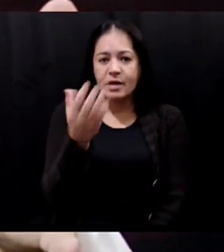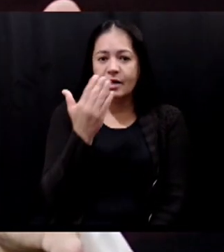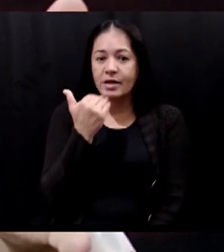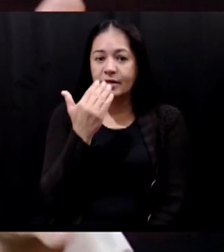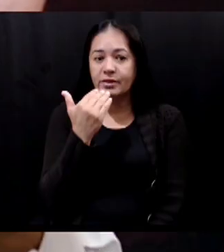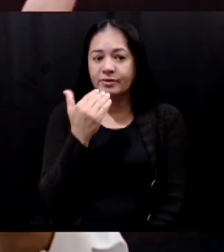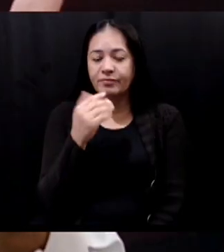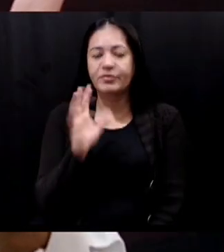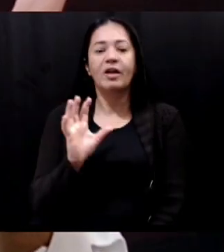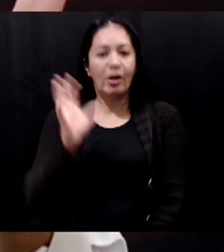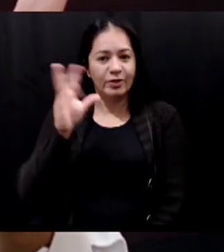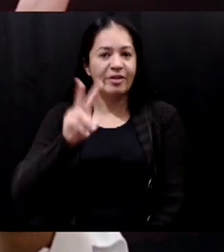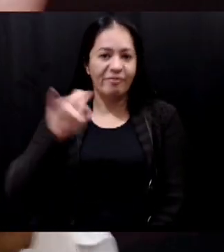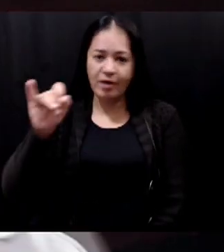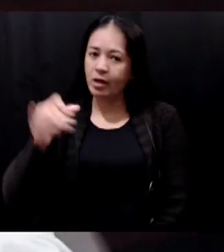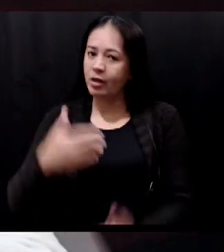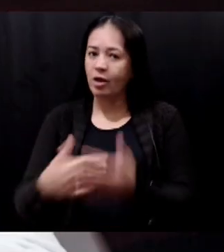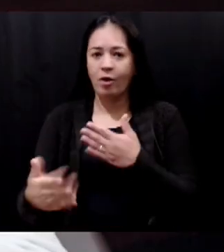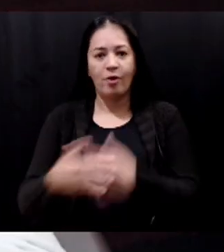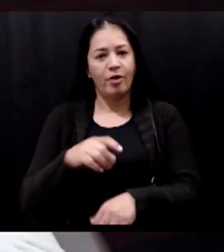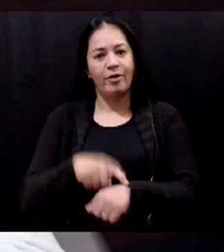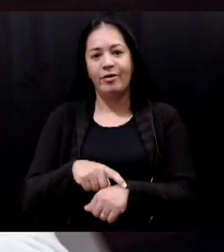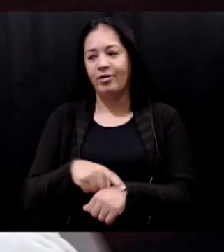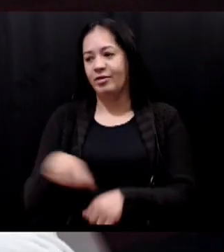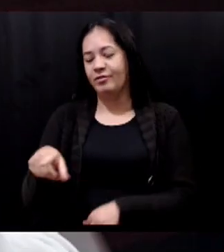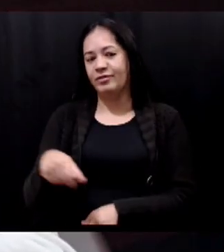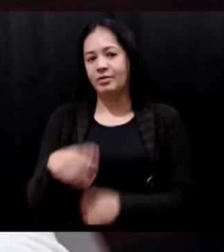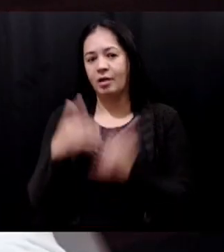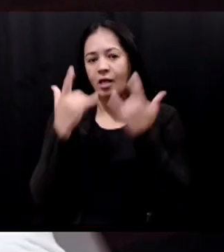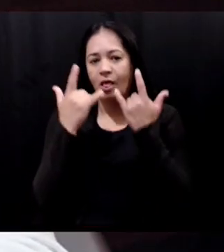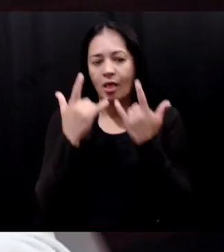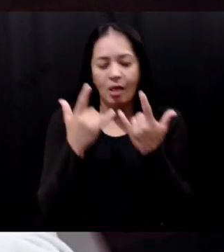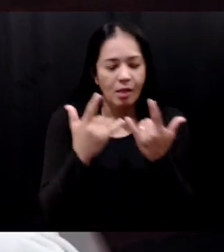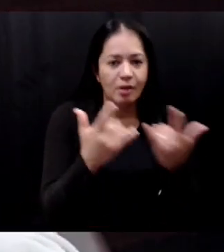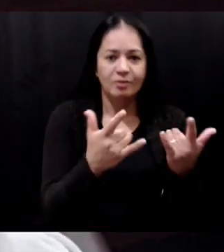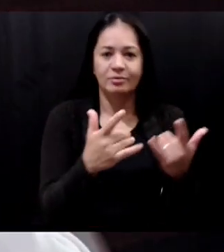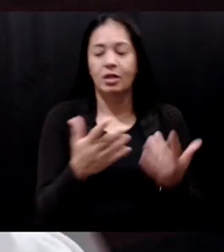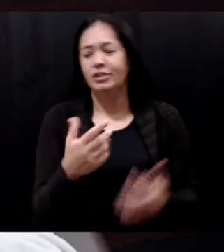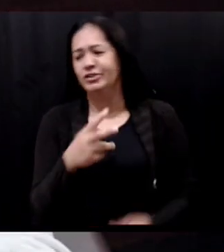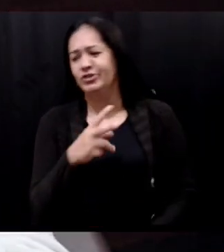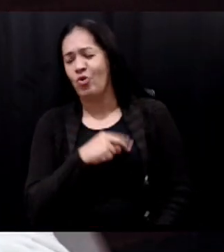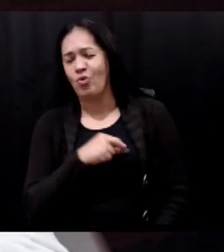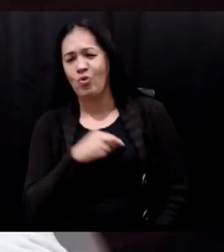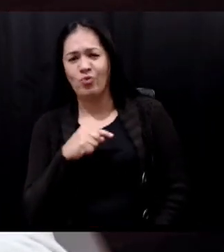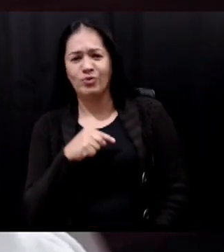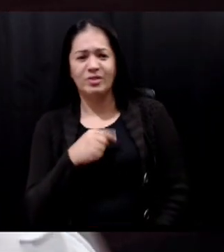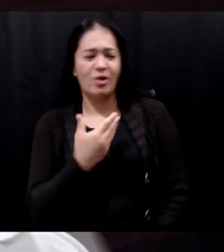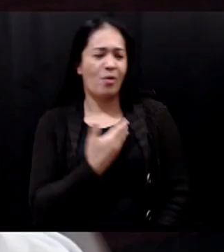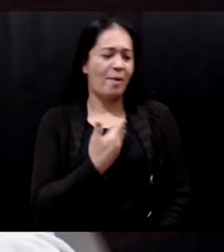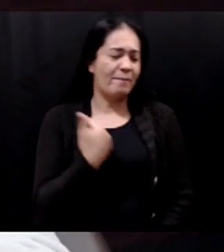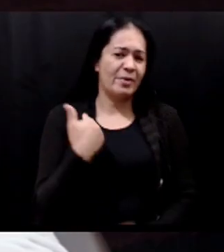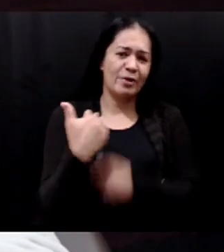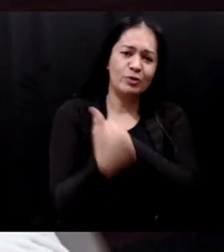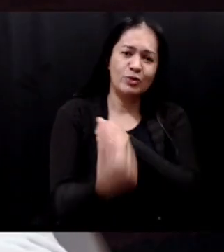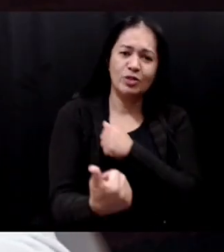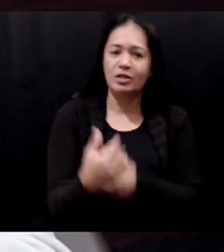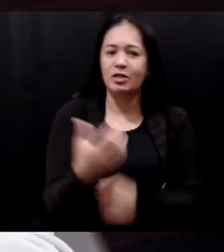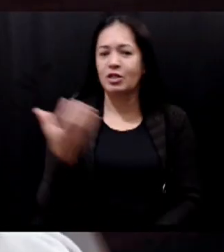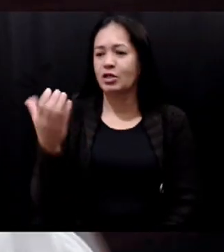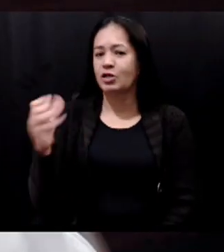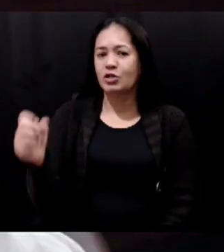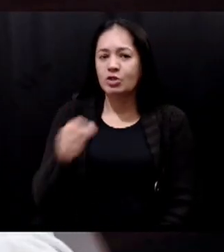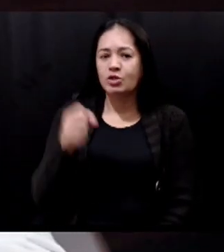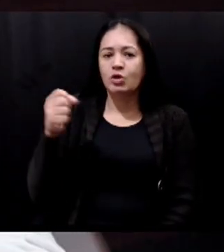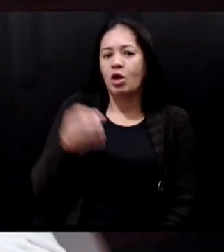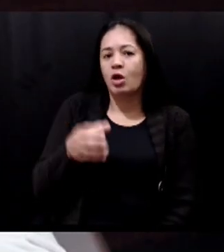acontecer em algum momento uma recaída. De repente ele fala, olha, né, os amigos chamaram lá para tomar um chopp, né, lá no